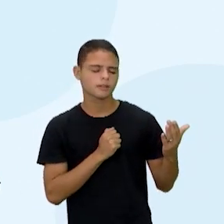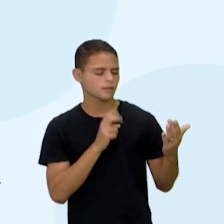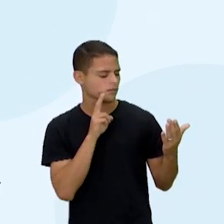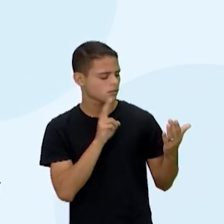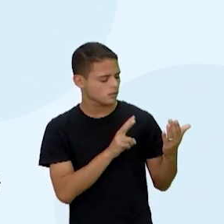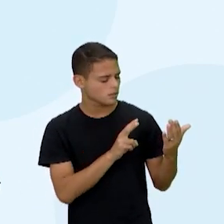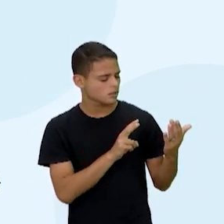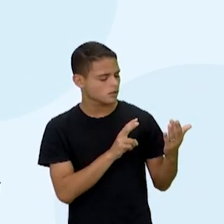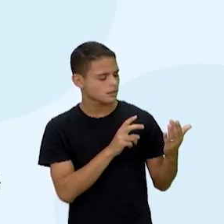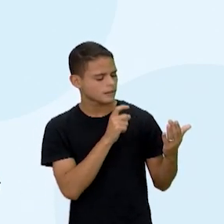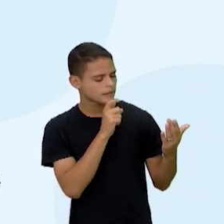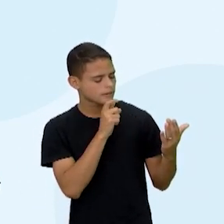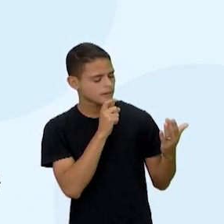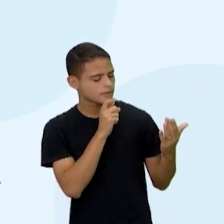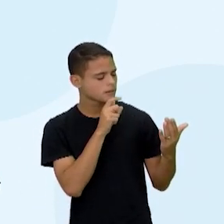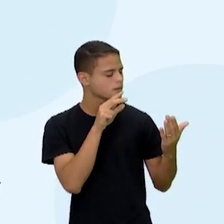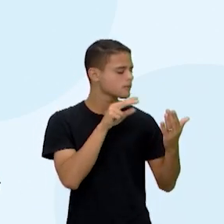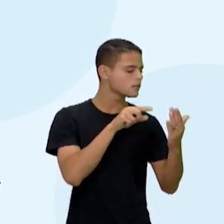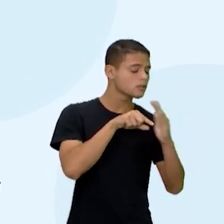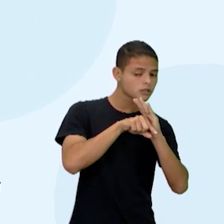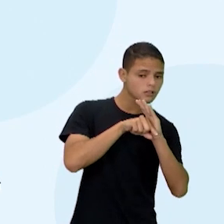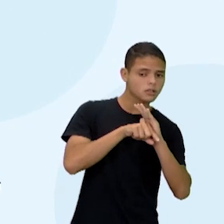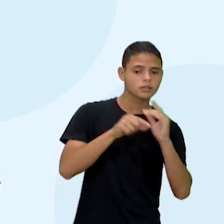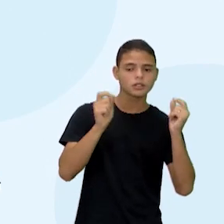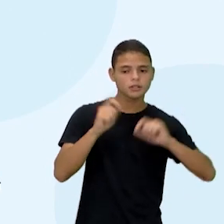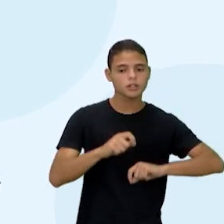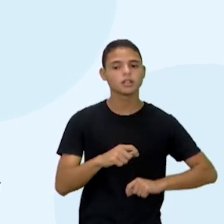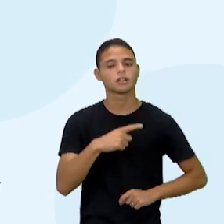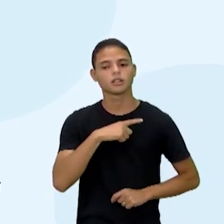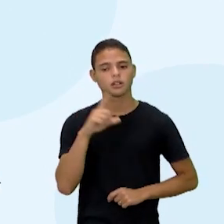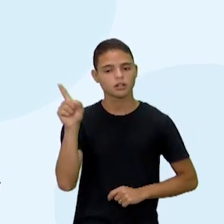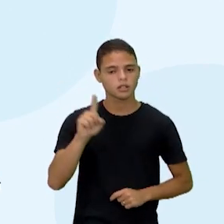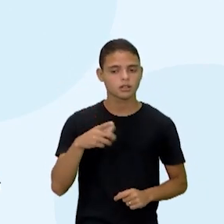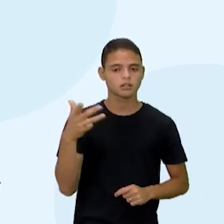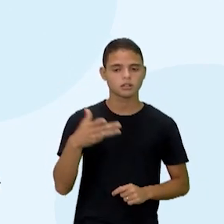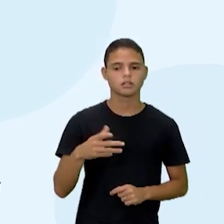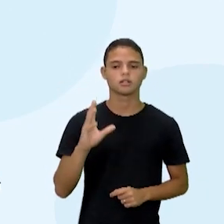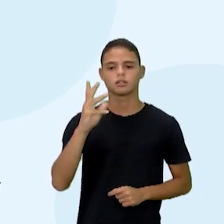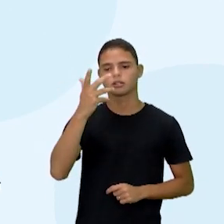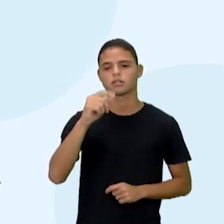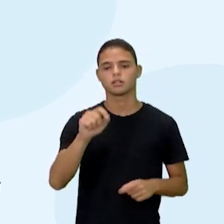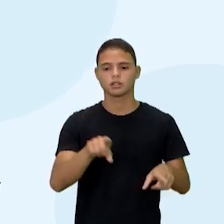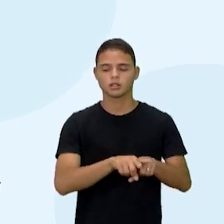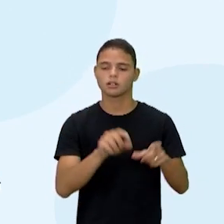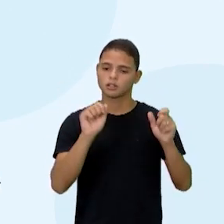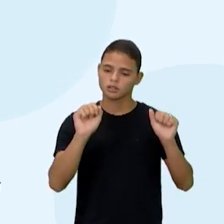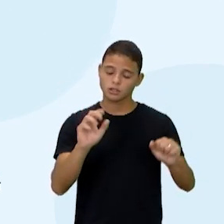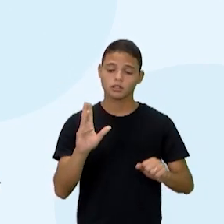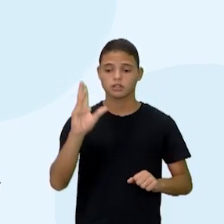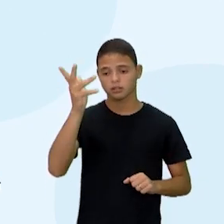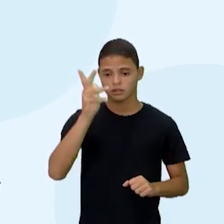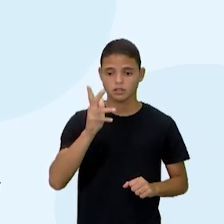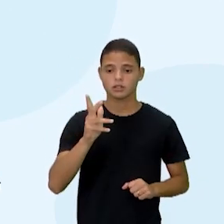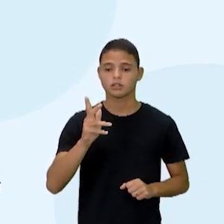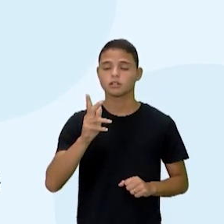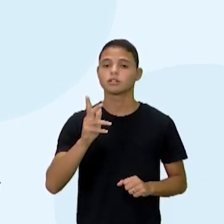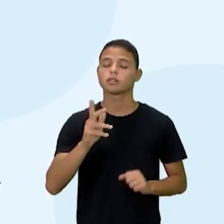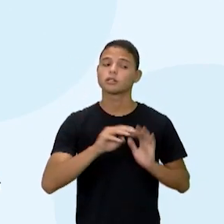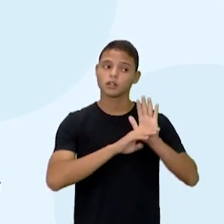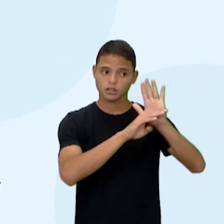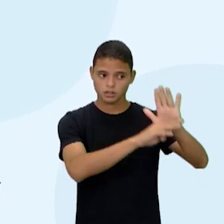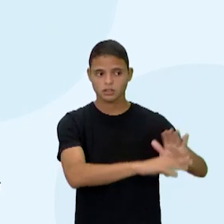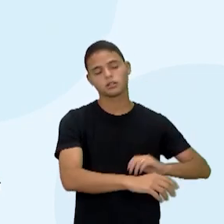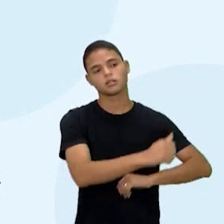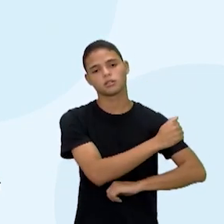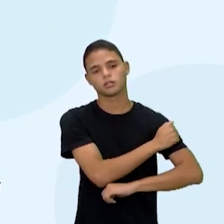realmente, se há uma indicação de um profissional para que aquela aceleração aconteça, essa pode ser uma medida que realmente vai beneficiar o